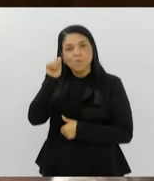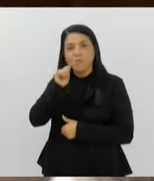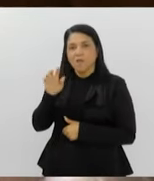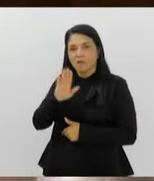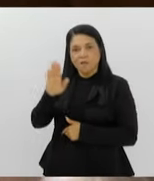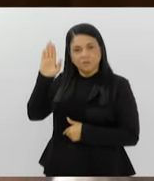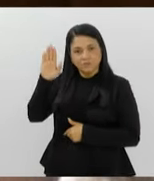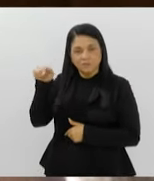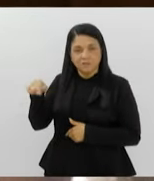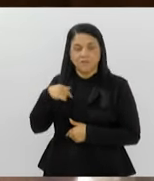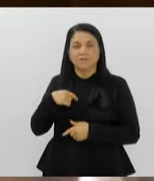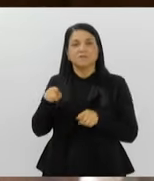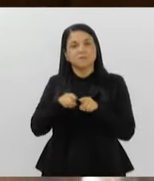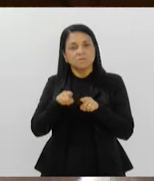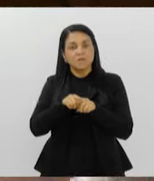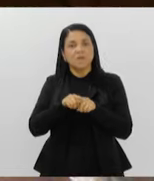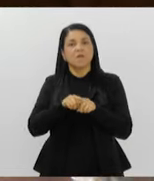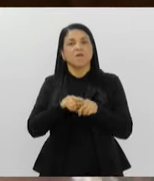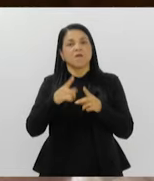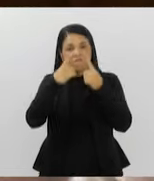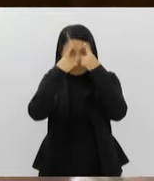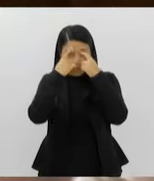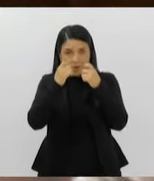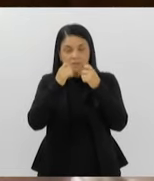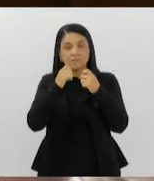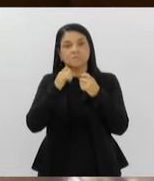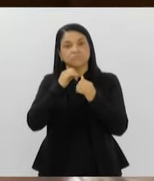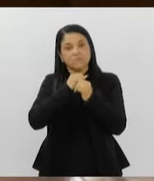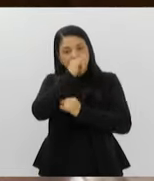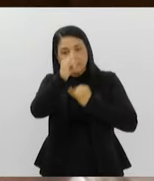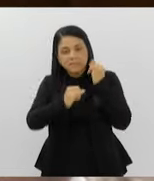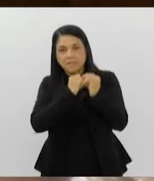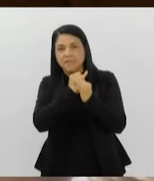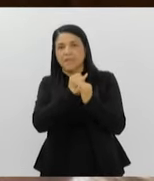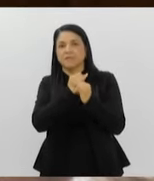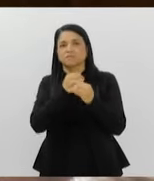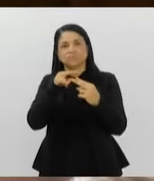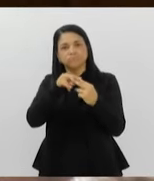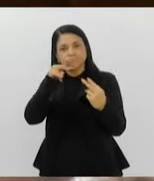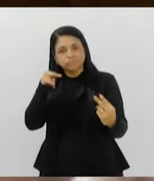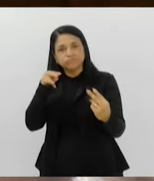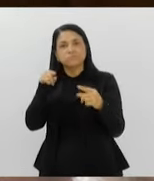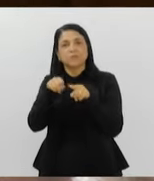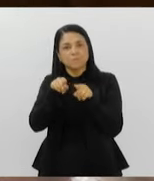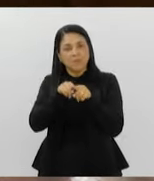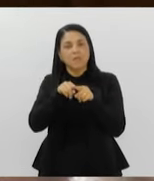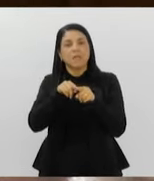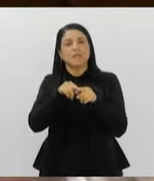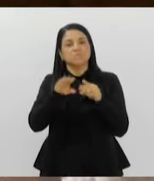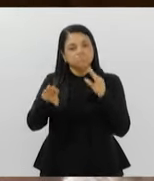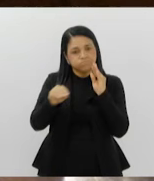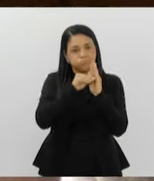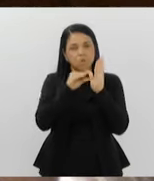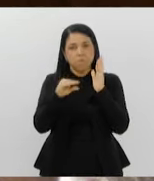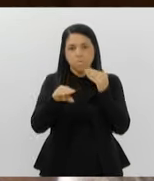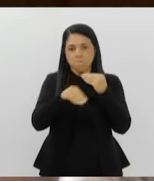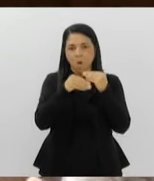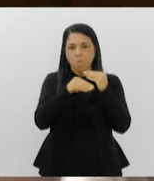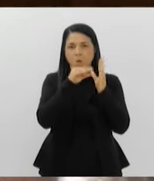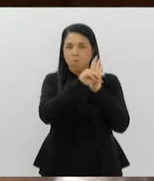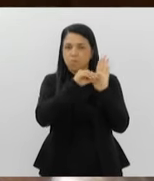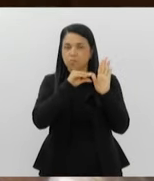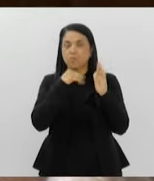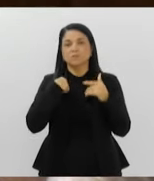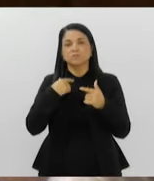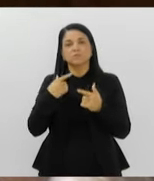violência política online também, que atualizou, porque a gente também está muito, muito expostas também no mundo